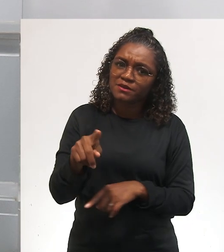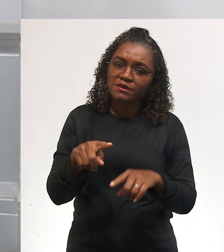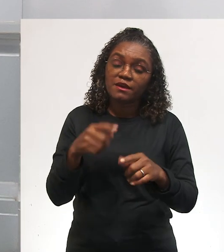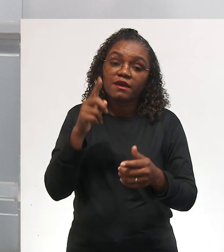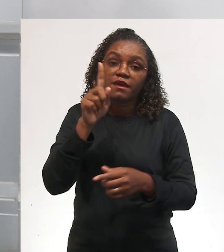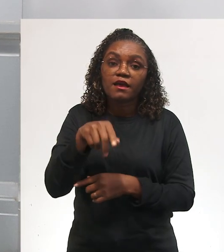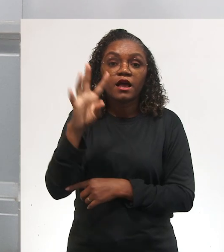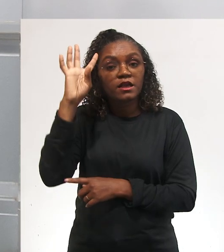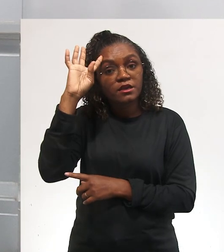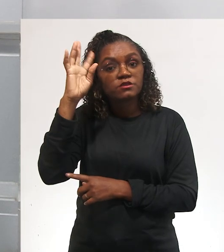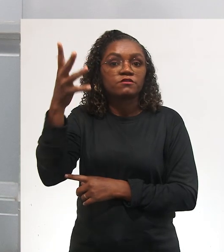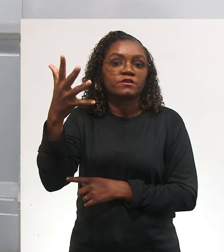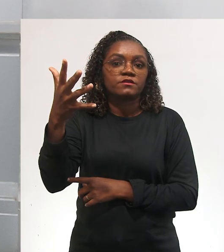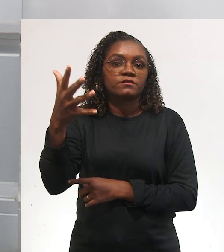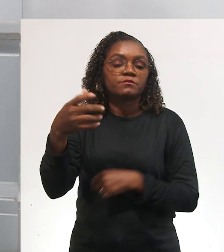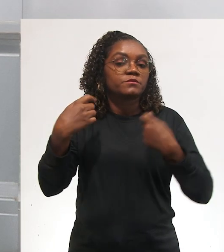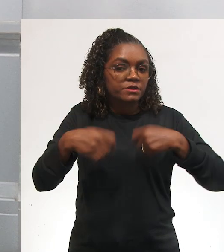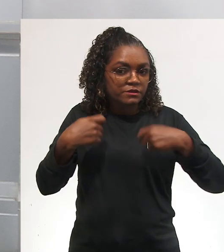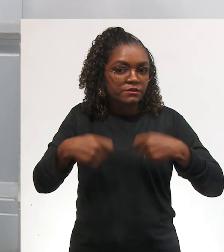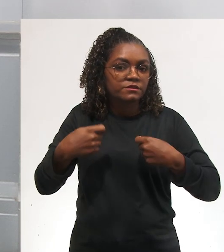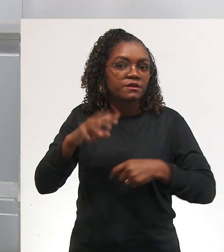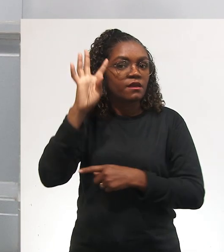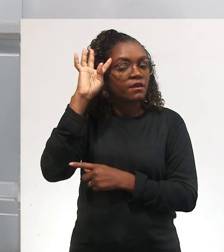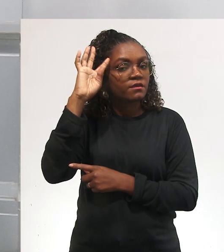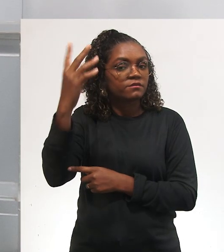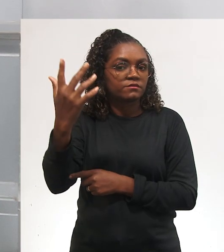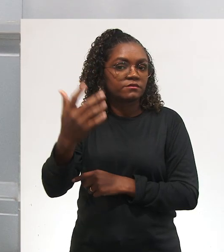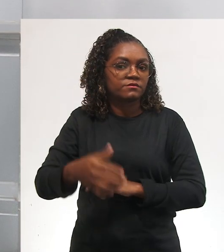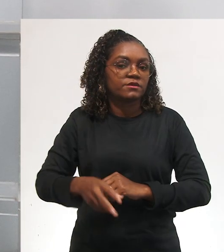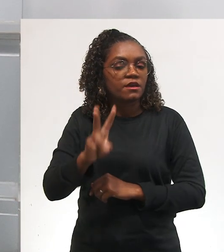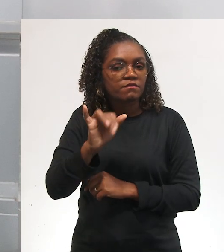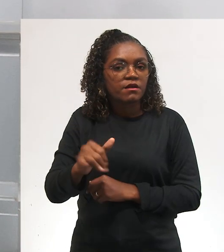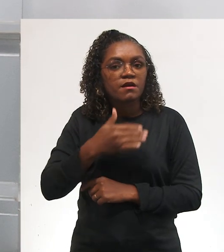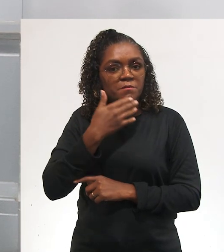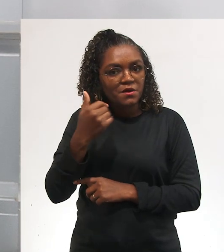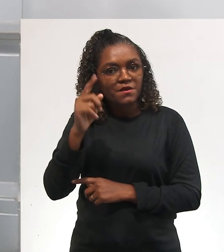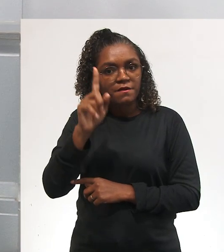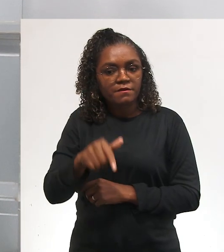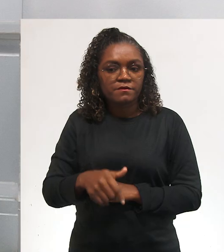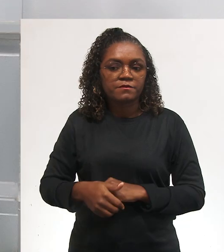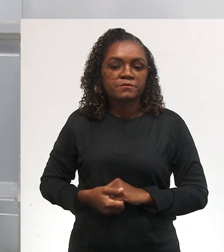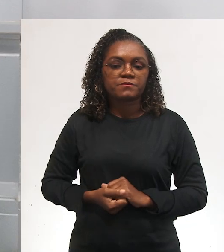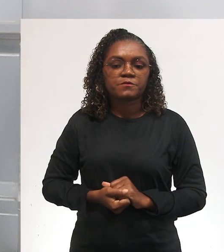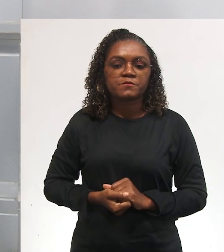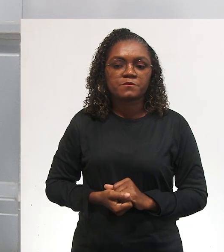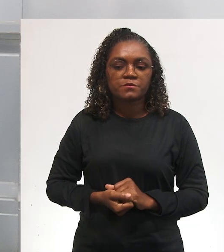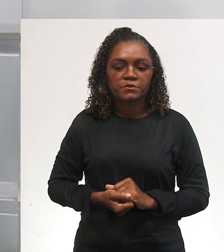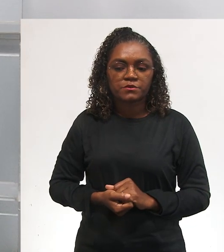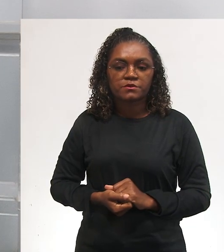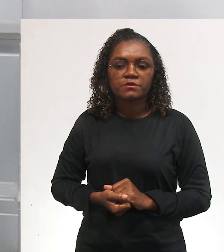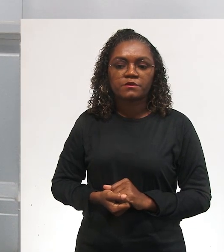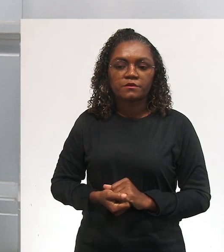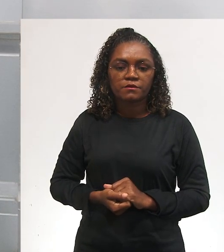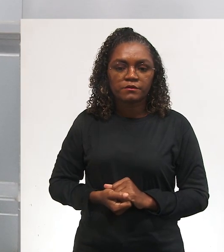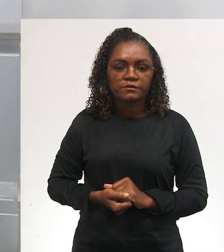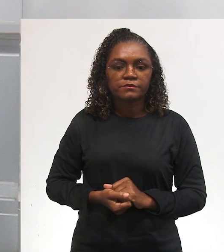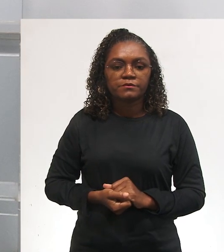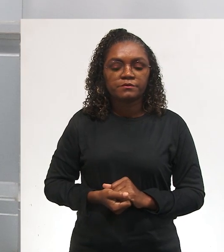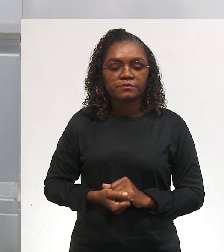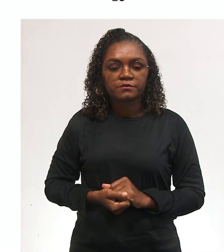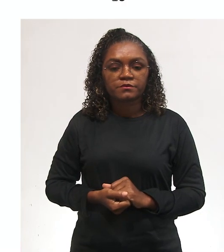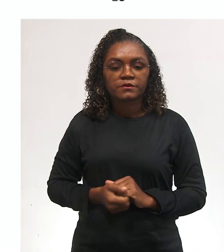contrário, para resolver o problema, conhecer para melhorar, tá? O Kaizen,